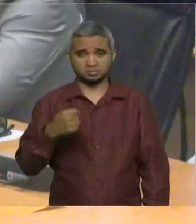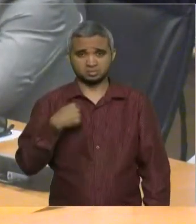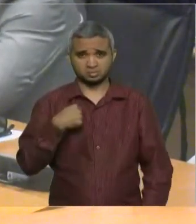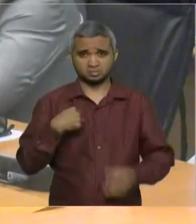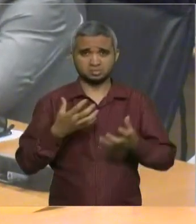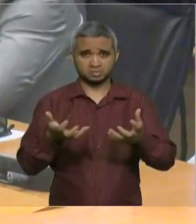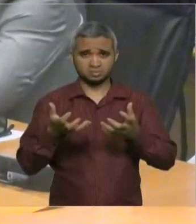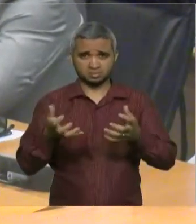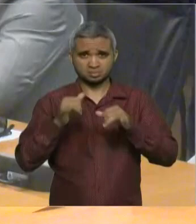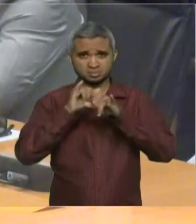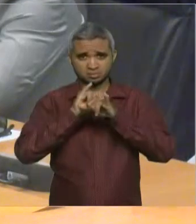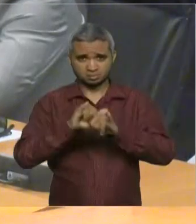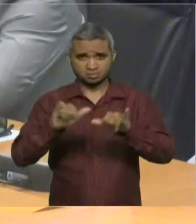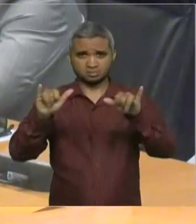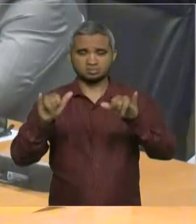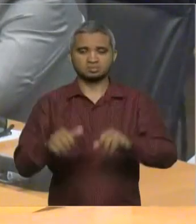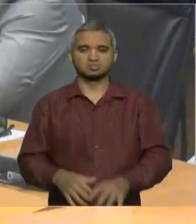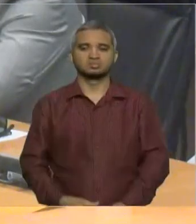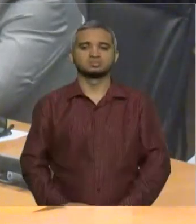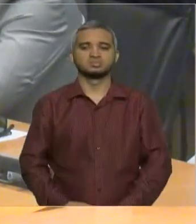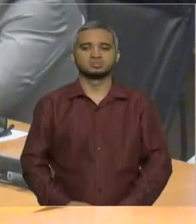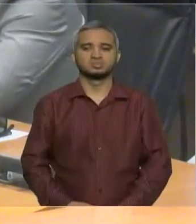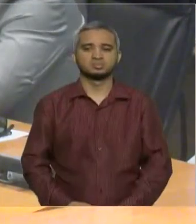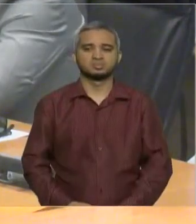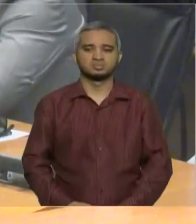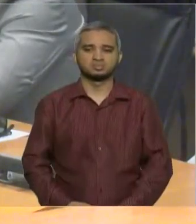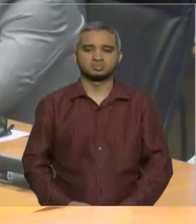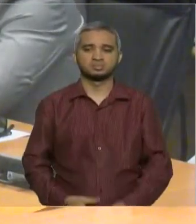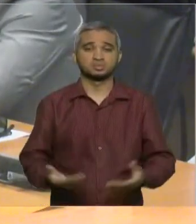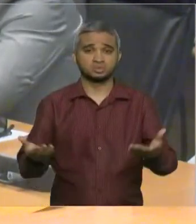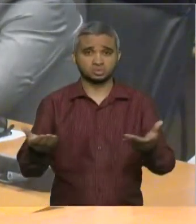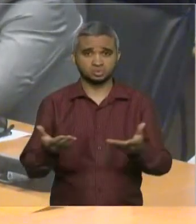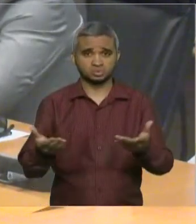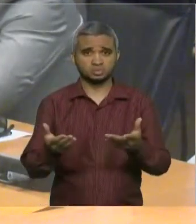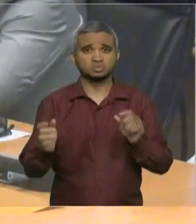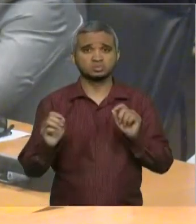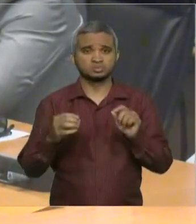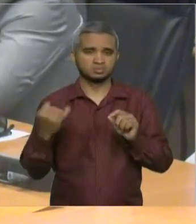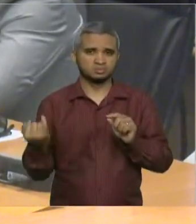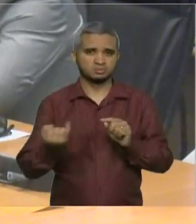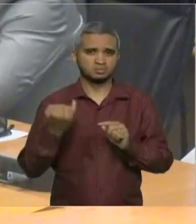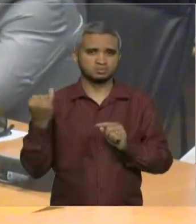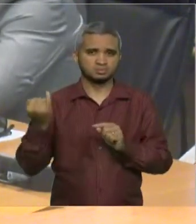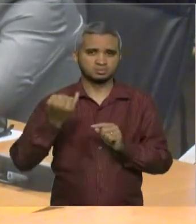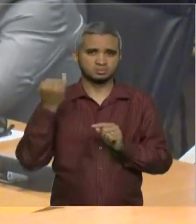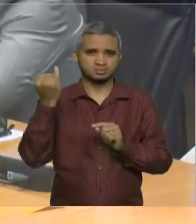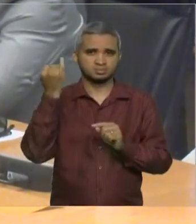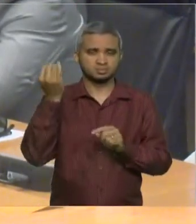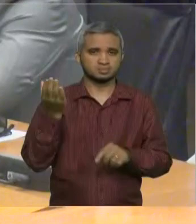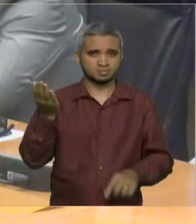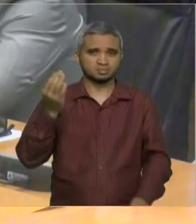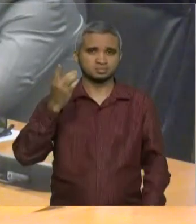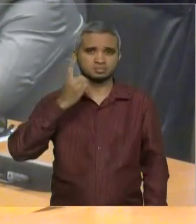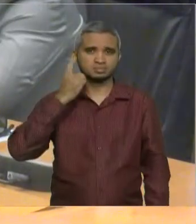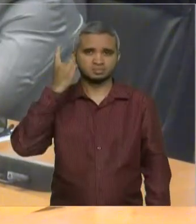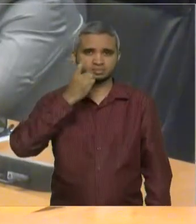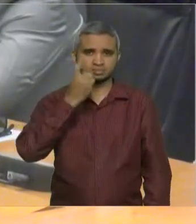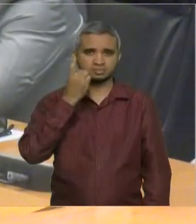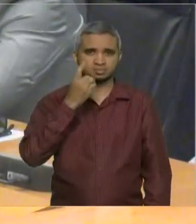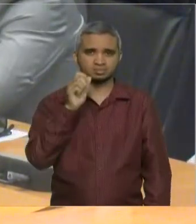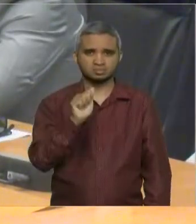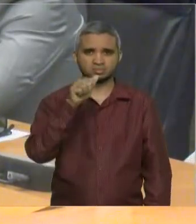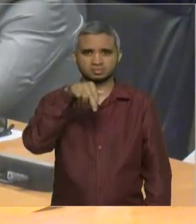nesta sessão a importância do pronunciamento da deputada Andréa Rezende nessa